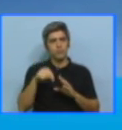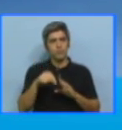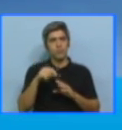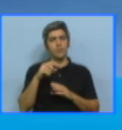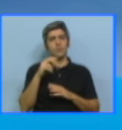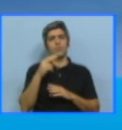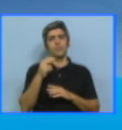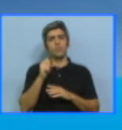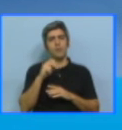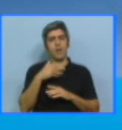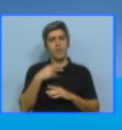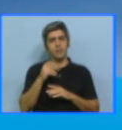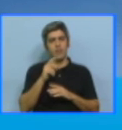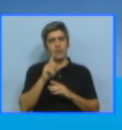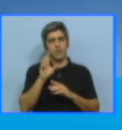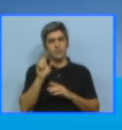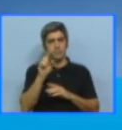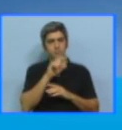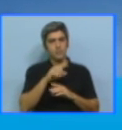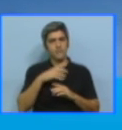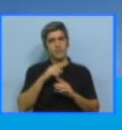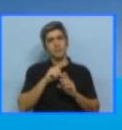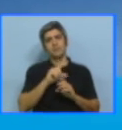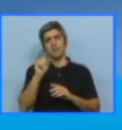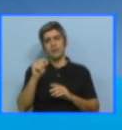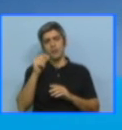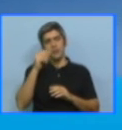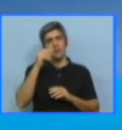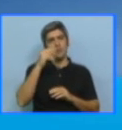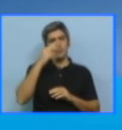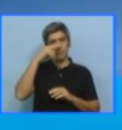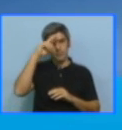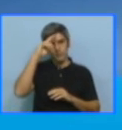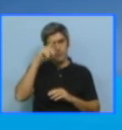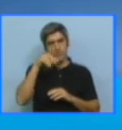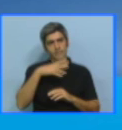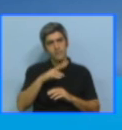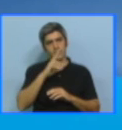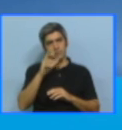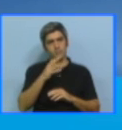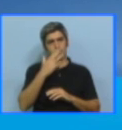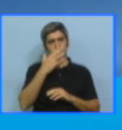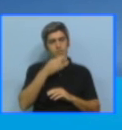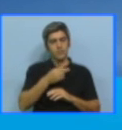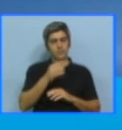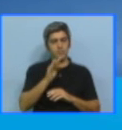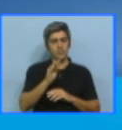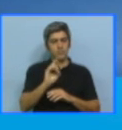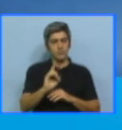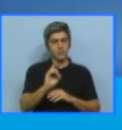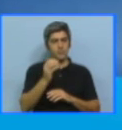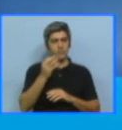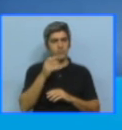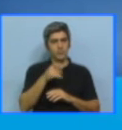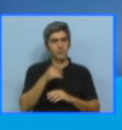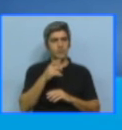Uganda, sair e decidiram ir para Moçambique. Portanto, ao tomarem a decisão de ir para Moçambique, em 1946,